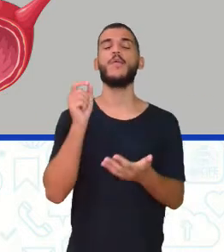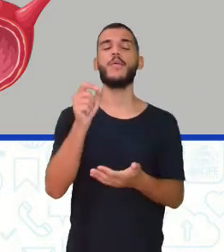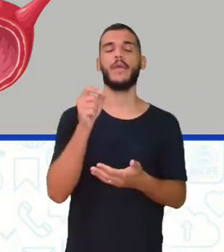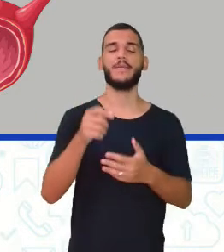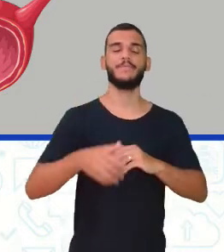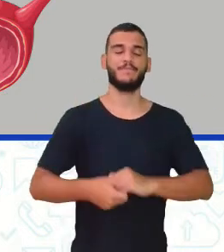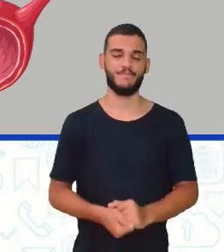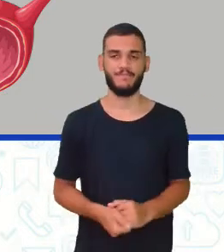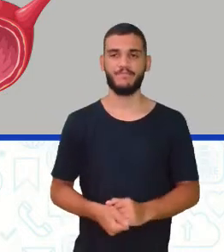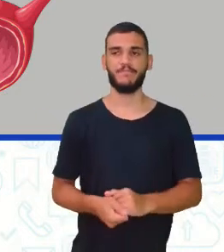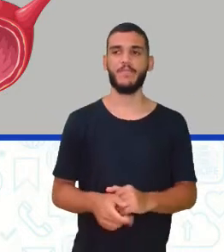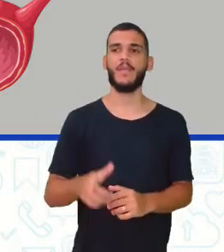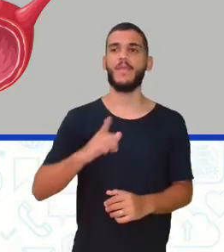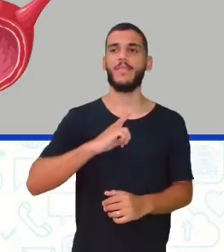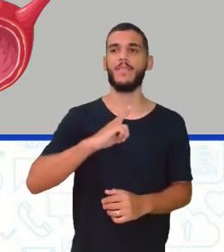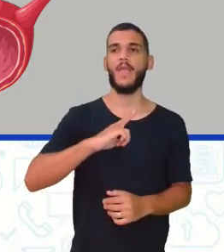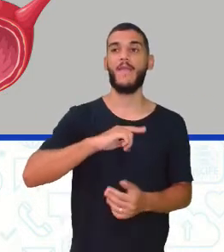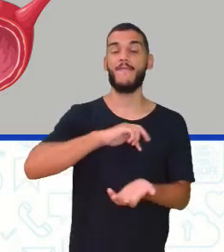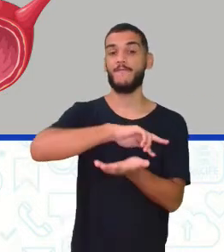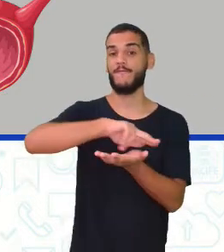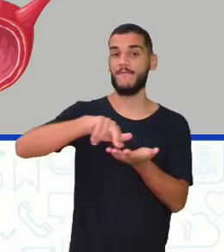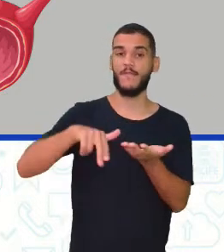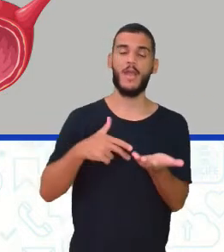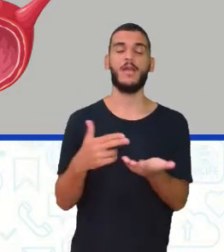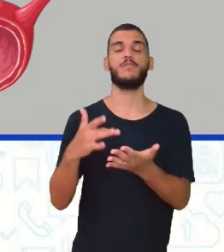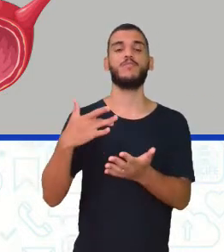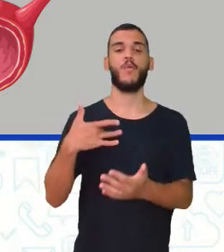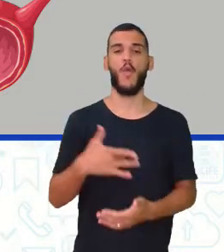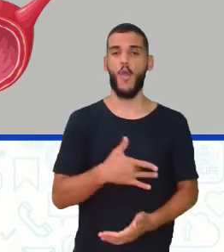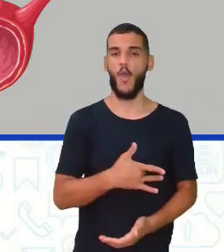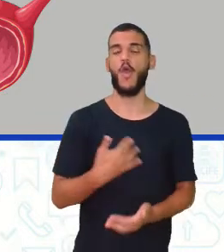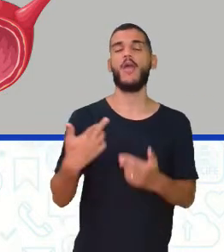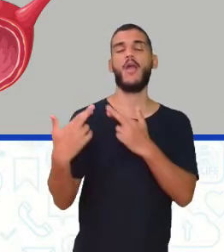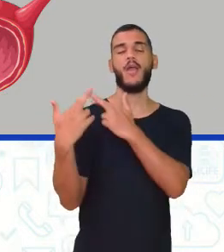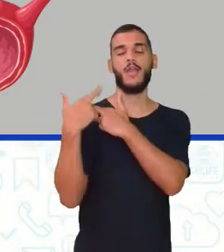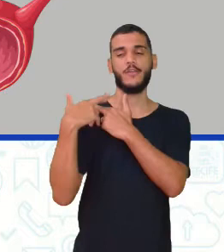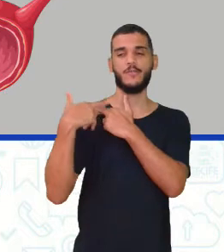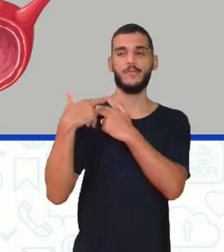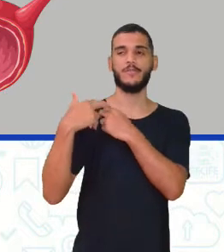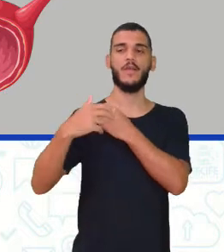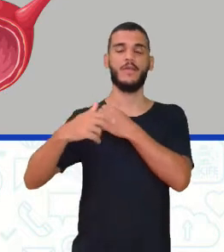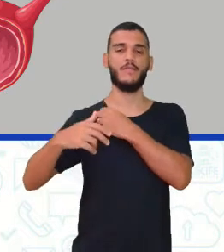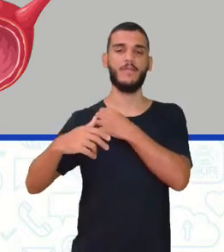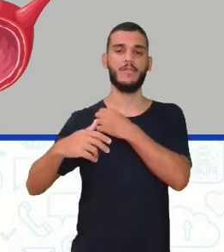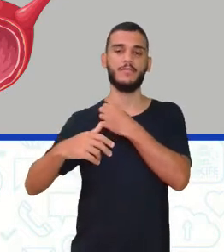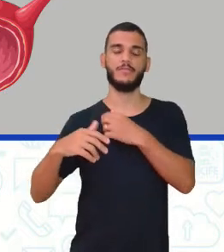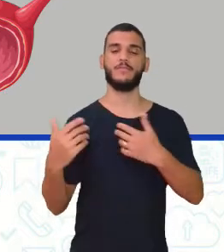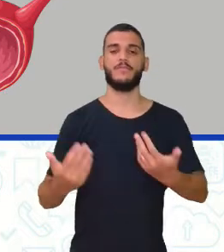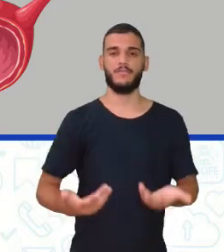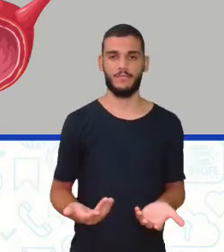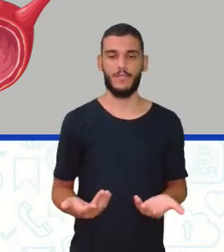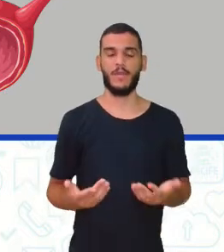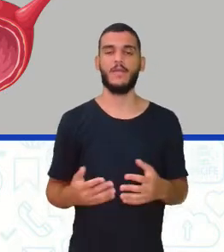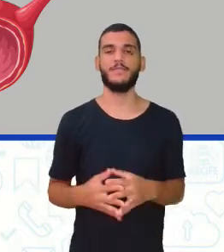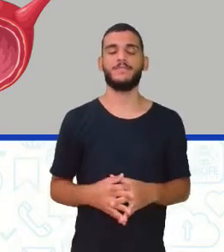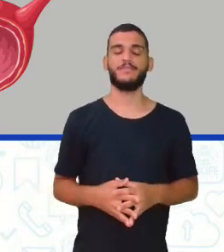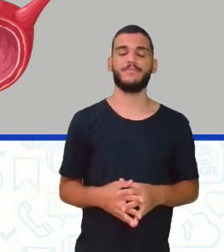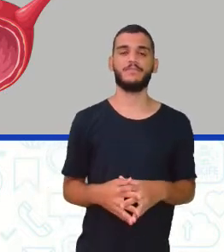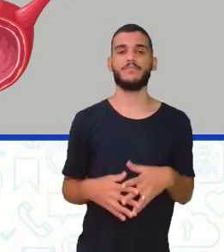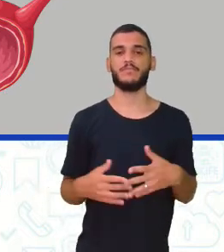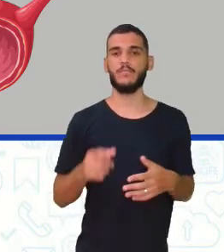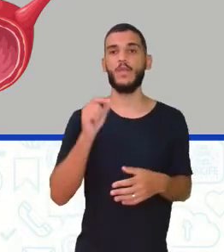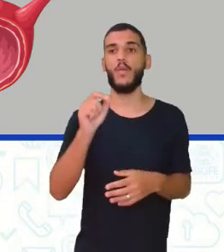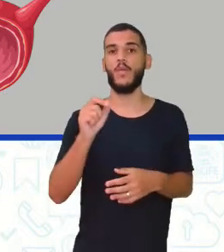temos? Nós temos alguns órgãos responsáveis. Veja que interessante. Eles são responsáveis, né, em